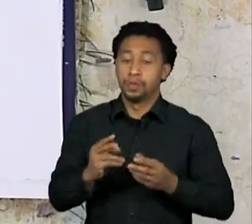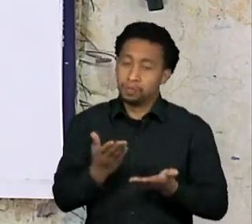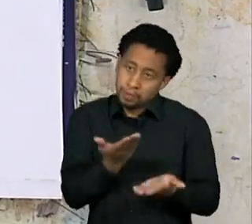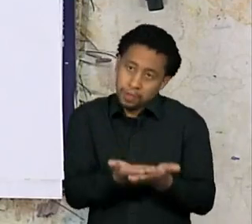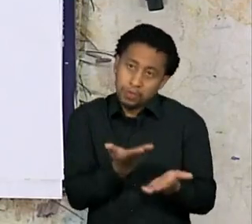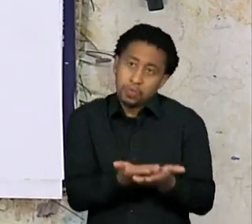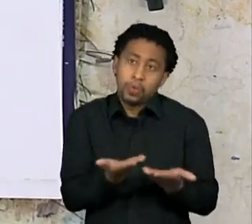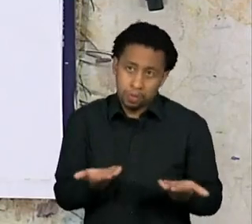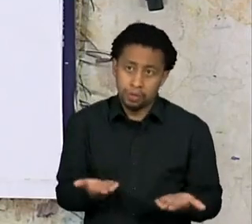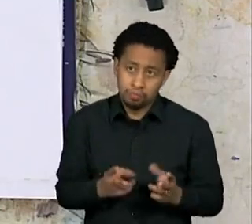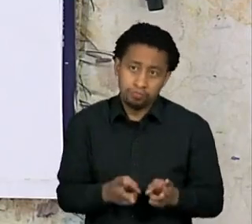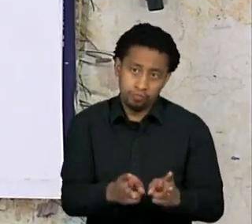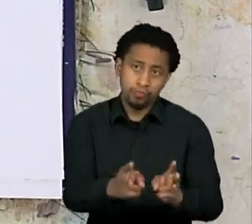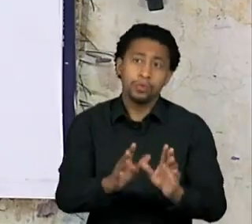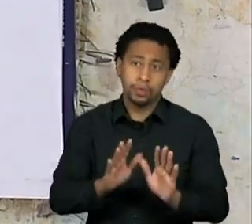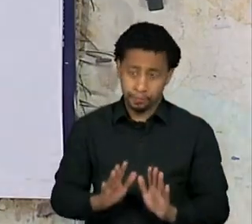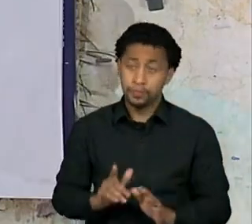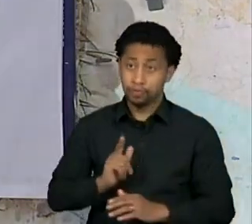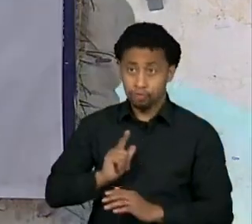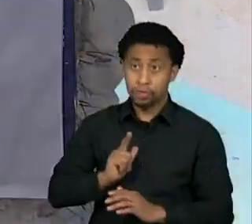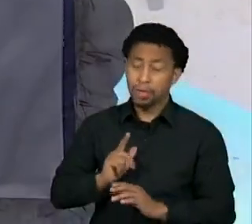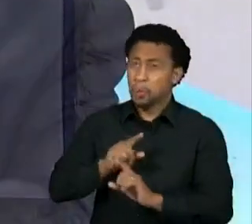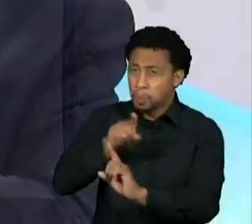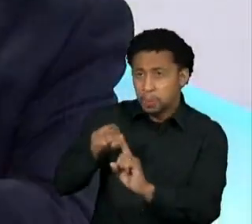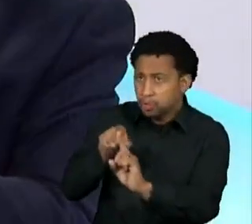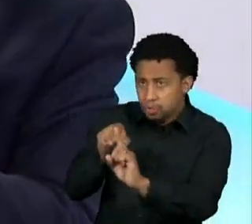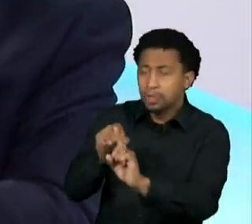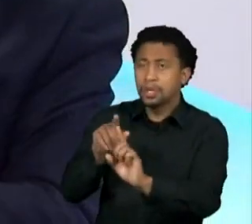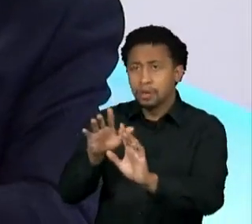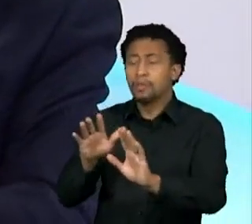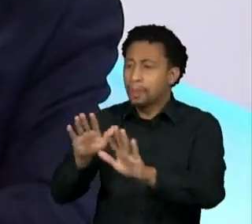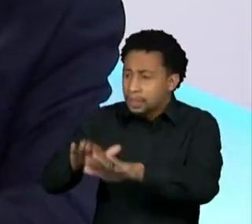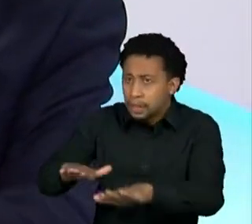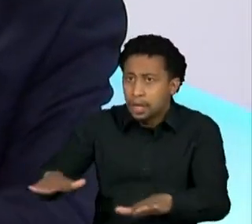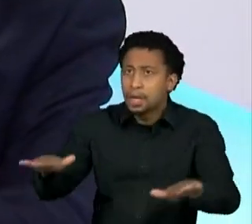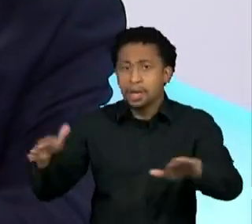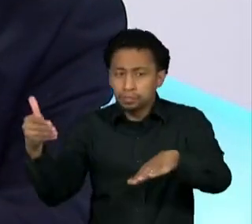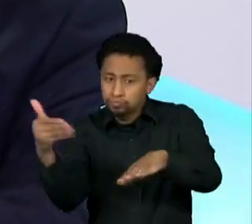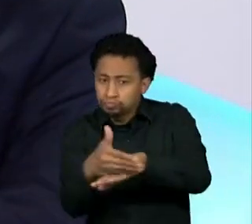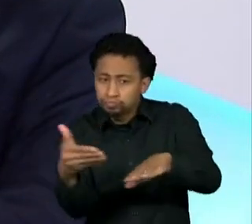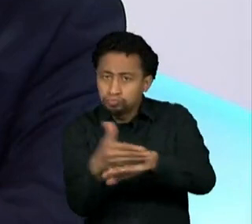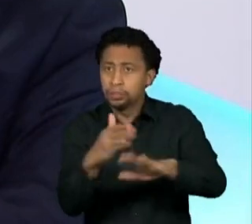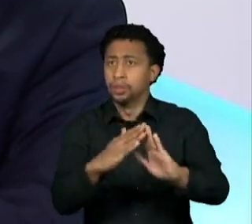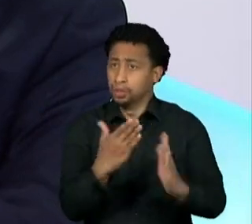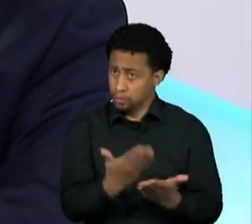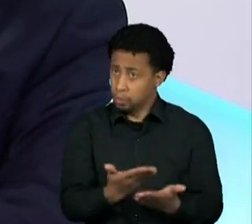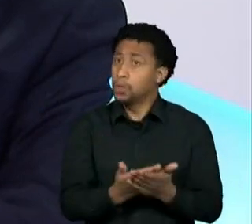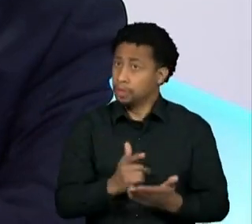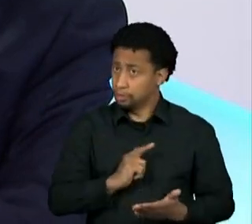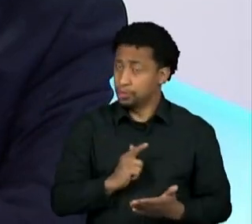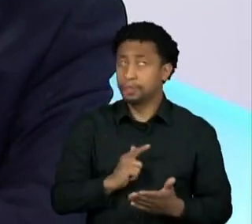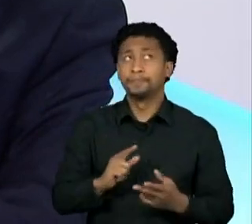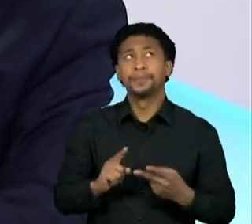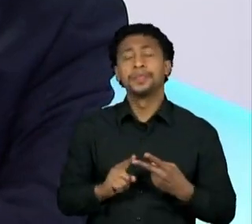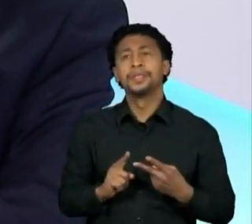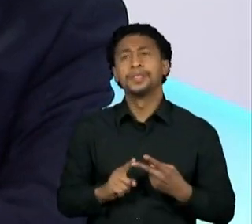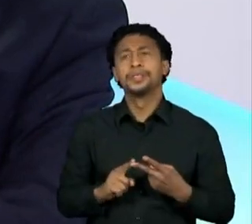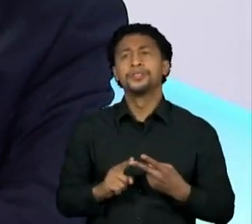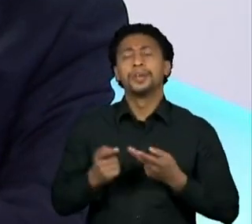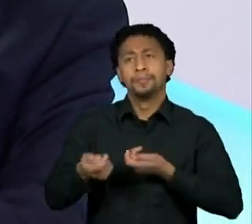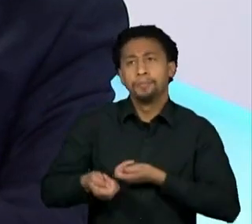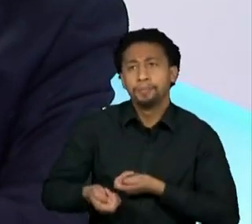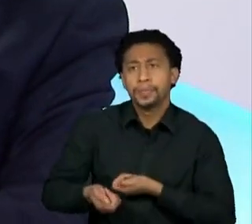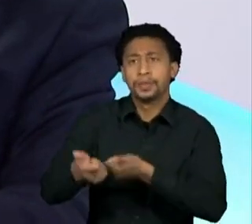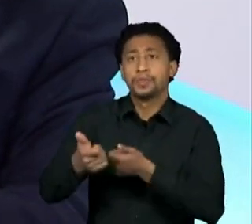do trabalho infantil que tinha o mesmo objetivo de fazer as crianças irem para a escola tinha um bolsa não se estilo